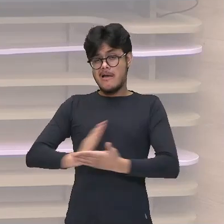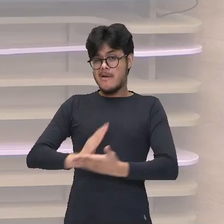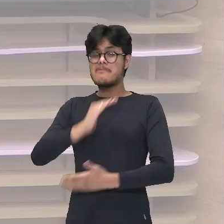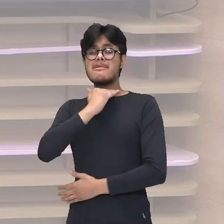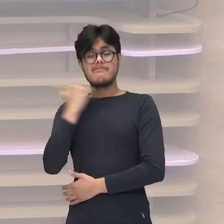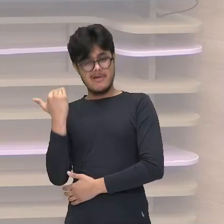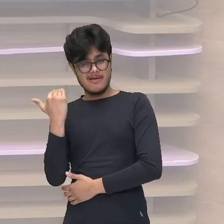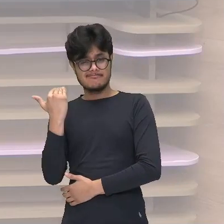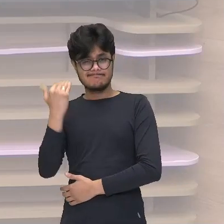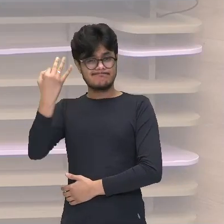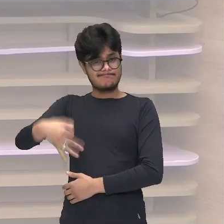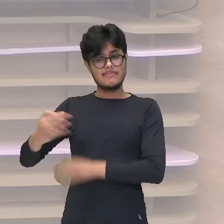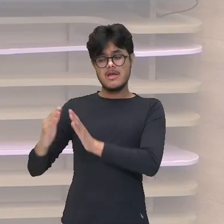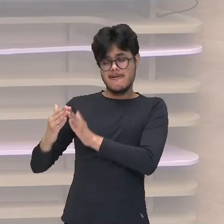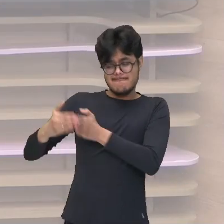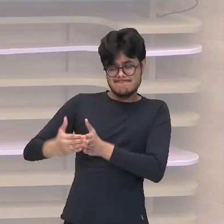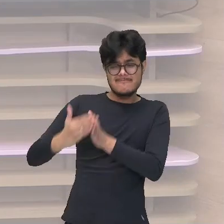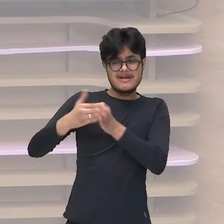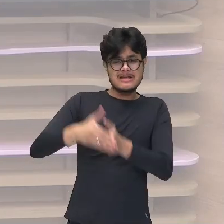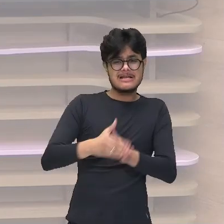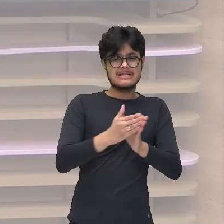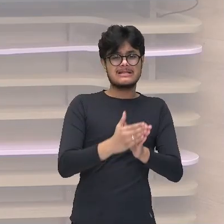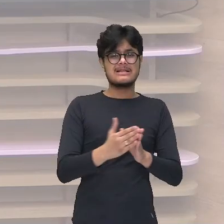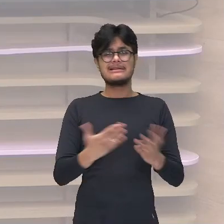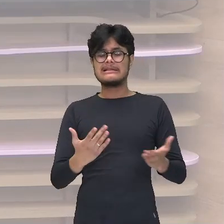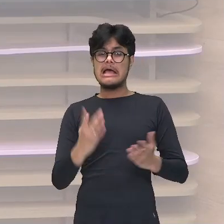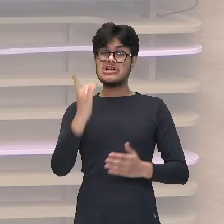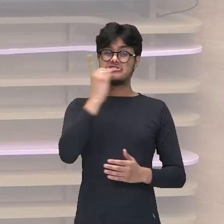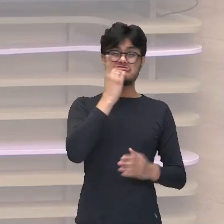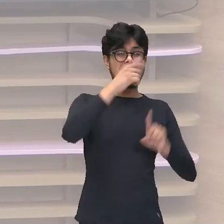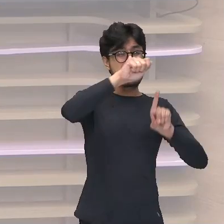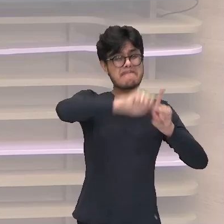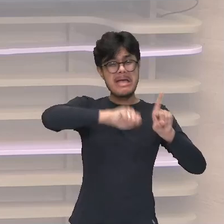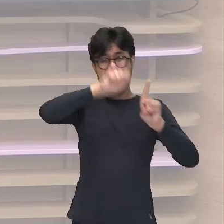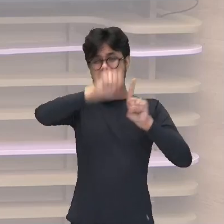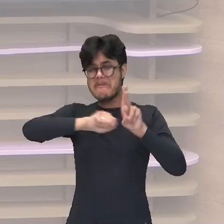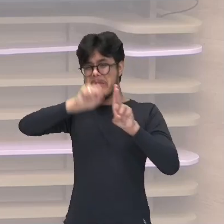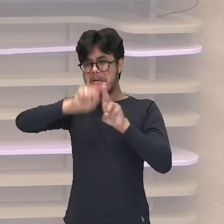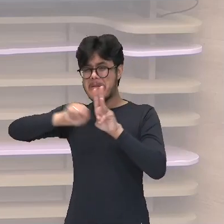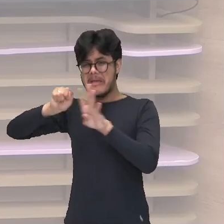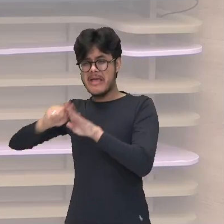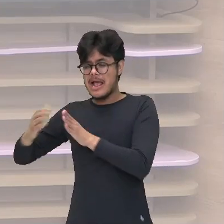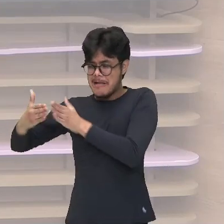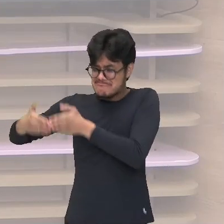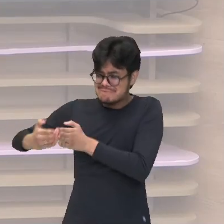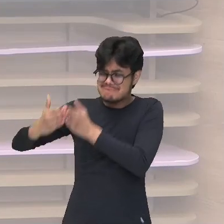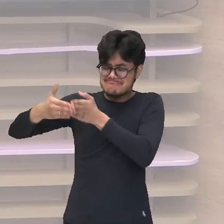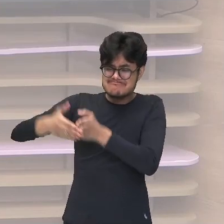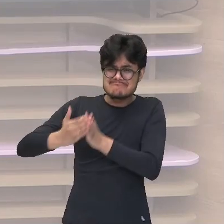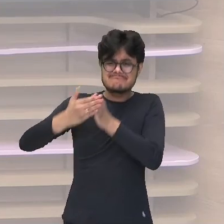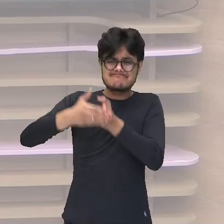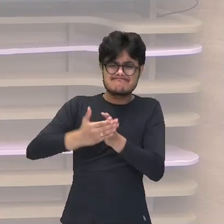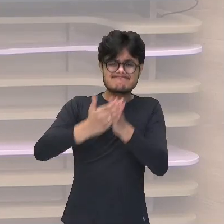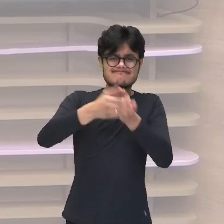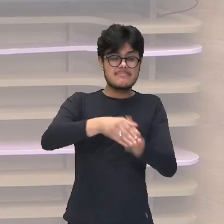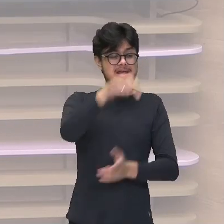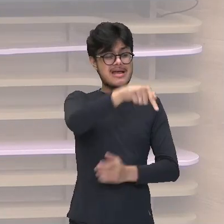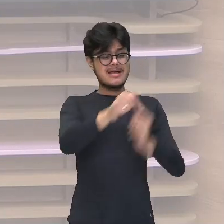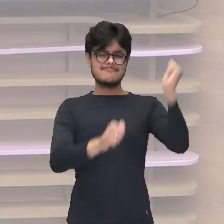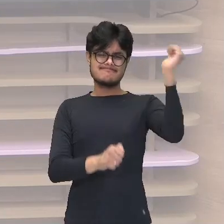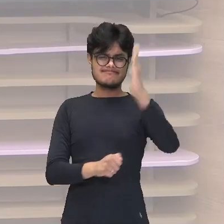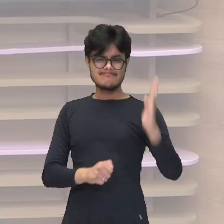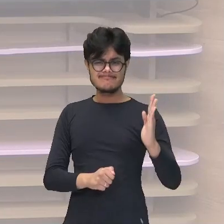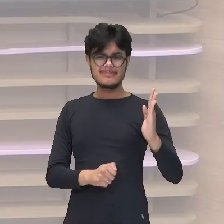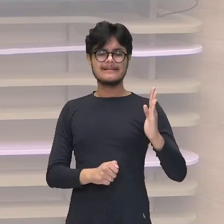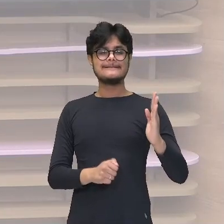morrendo durante esse transporte que duravam dias, né, naqueles navios negreiros, onde eles eram trazidos,